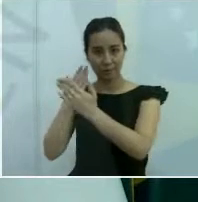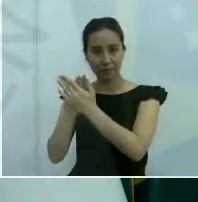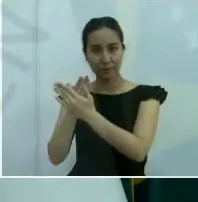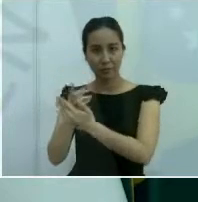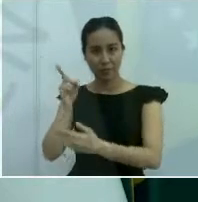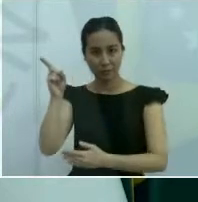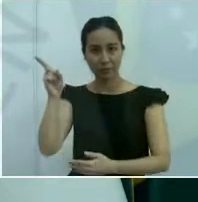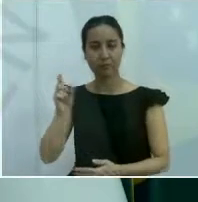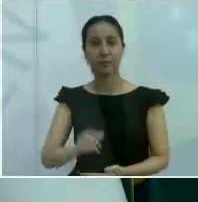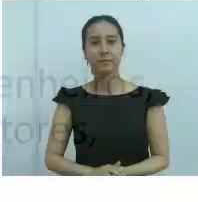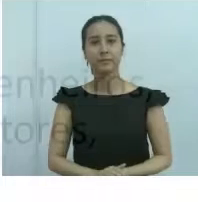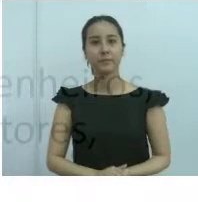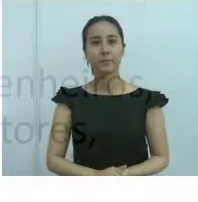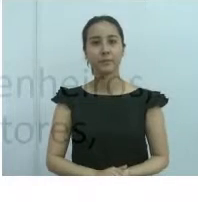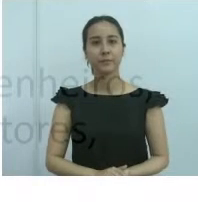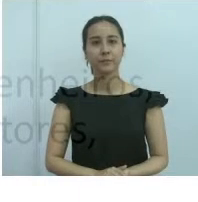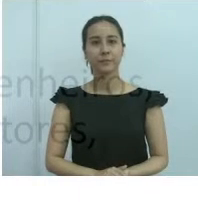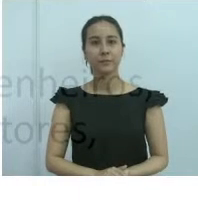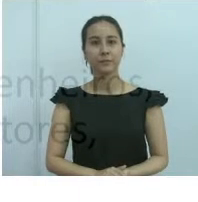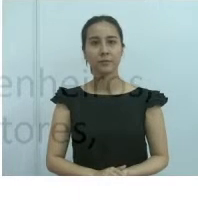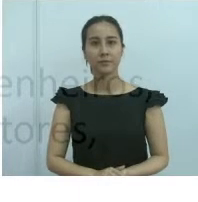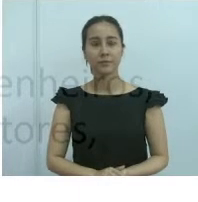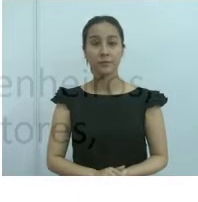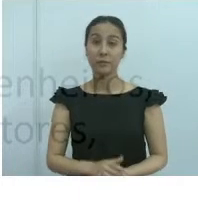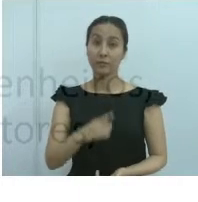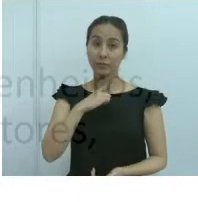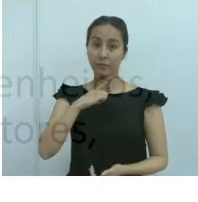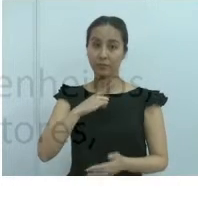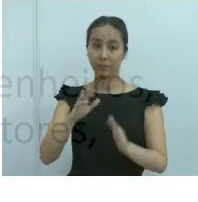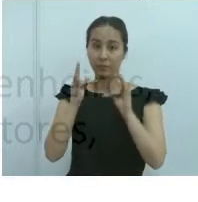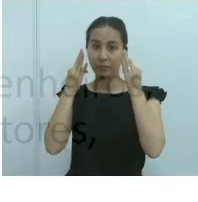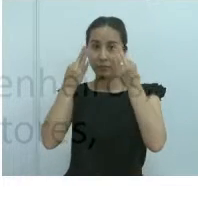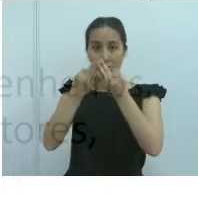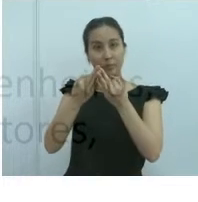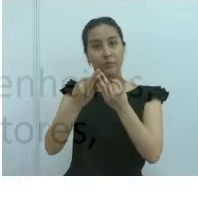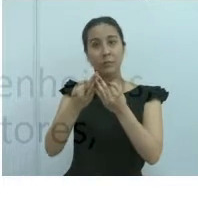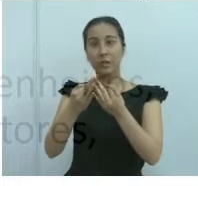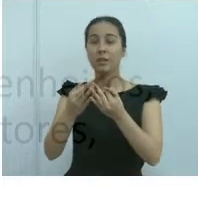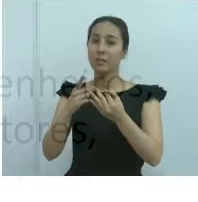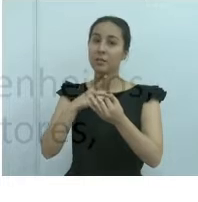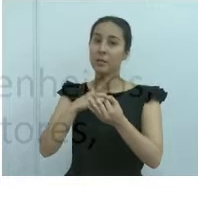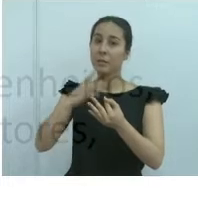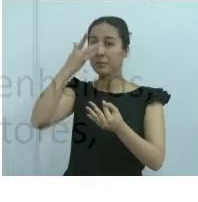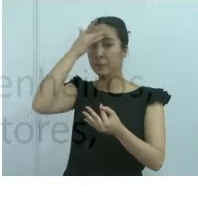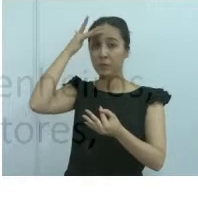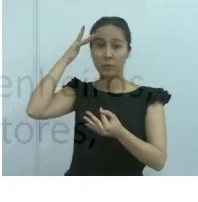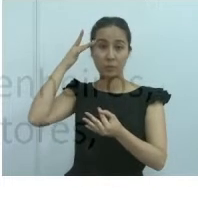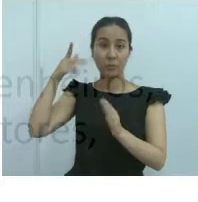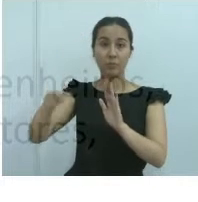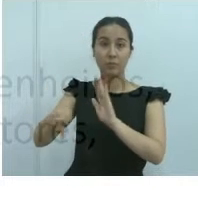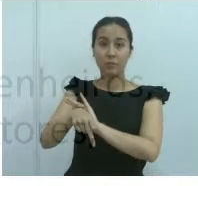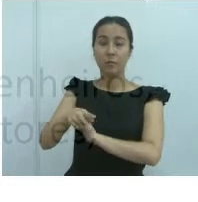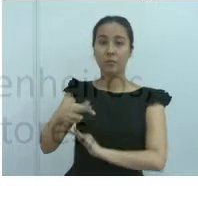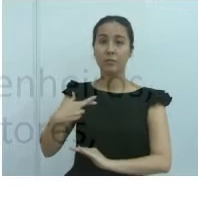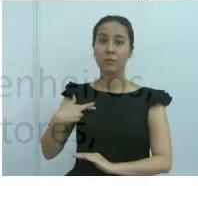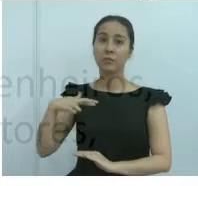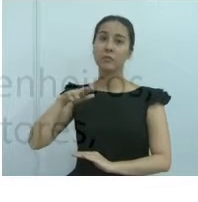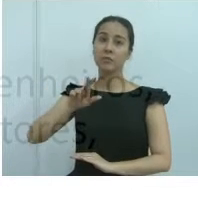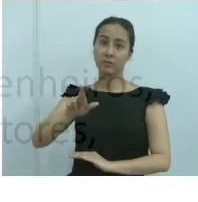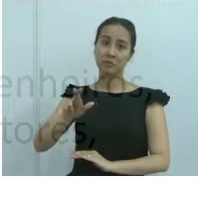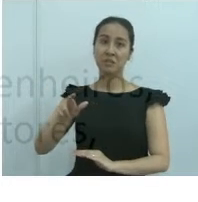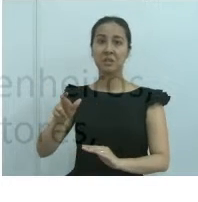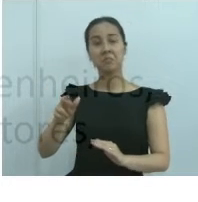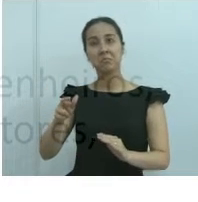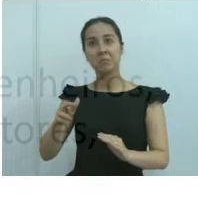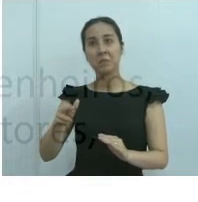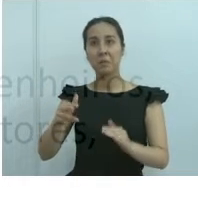atualmente na família religiosos padres freiras sempre teve desde a época do dom bosco teve sempre algum